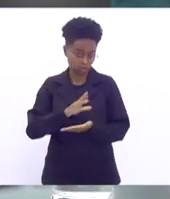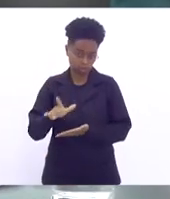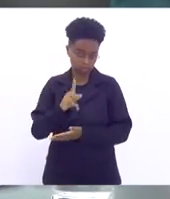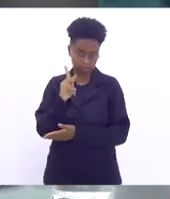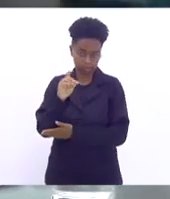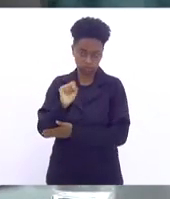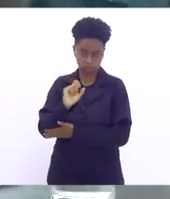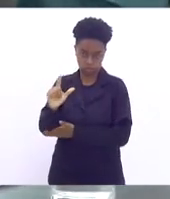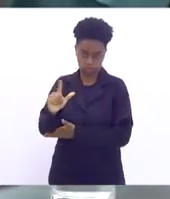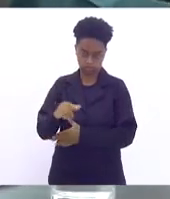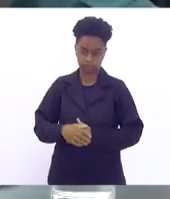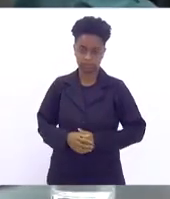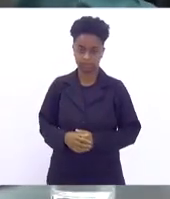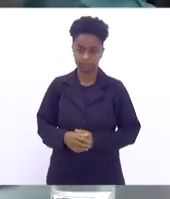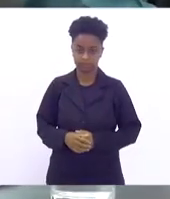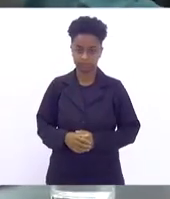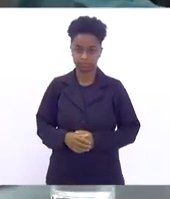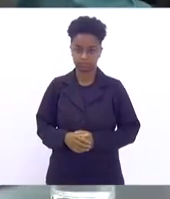PSOL